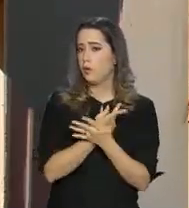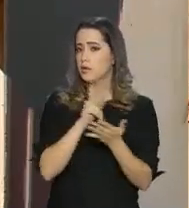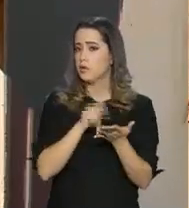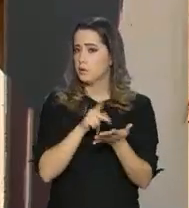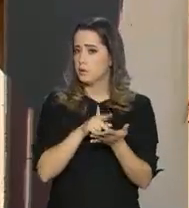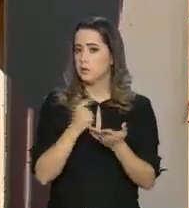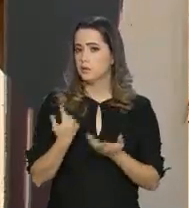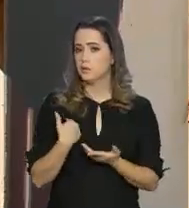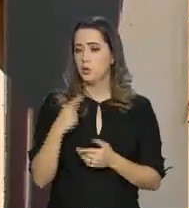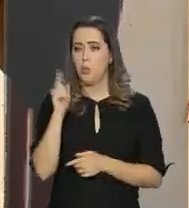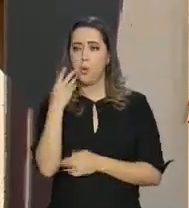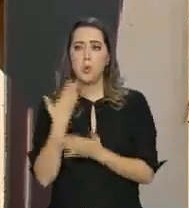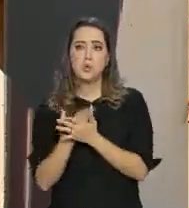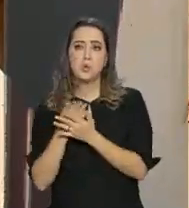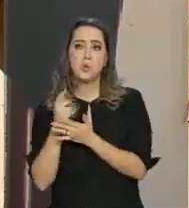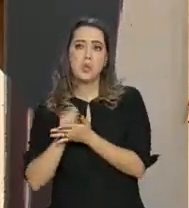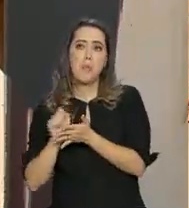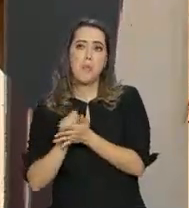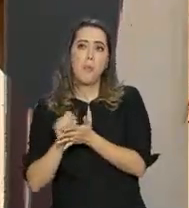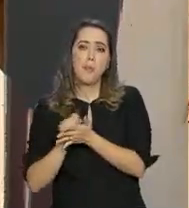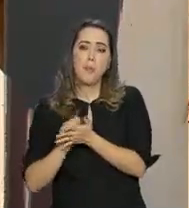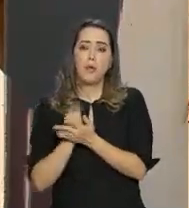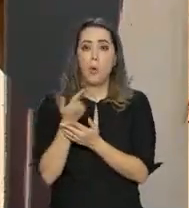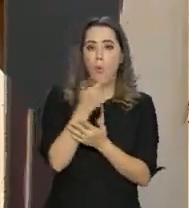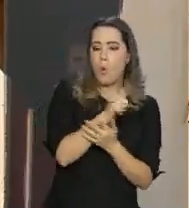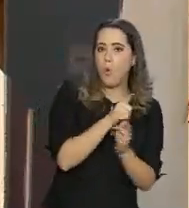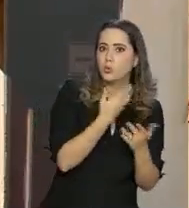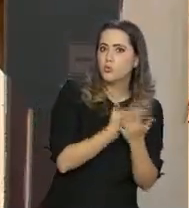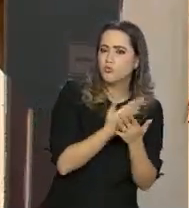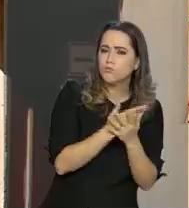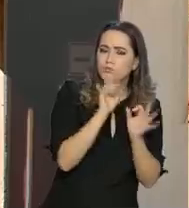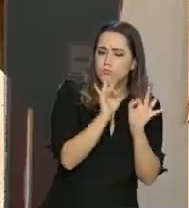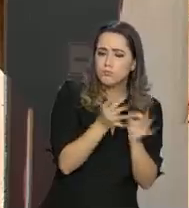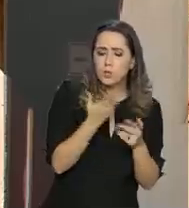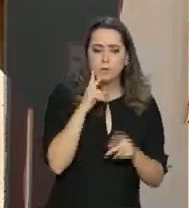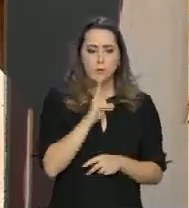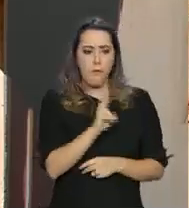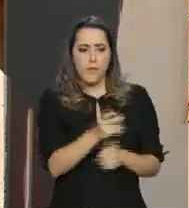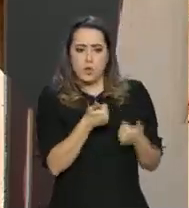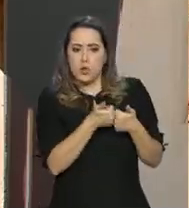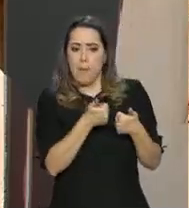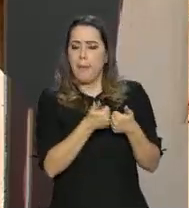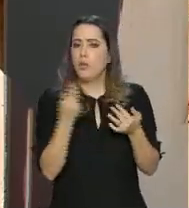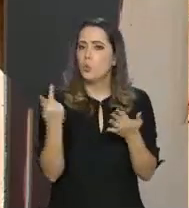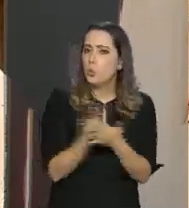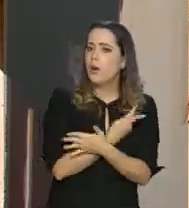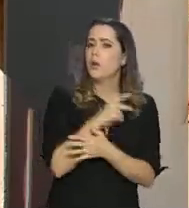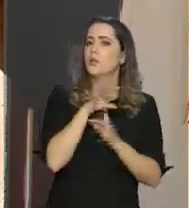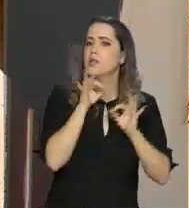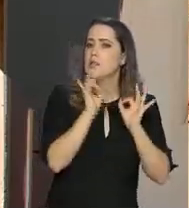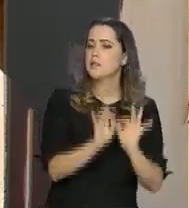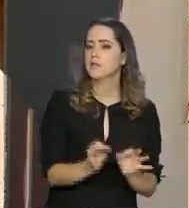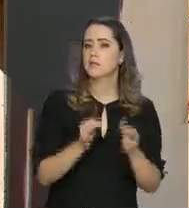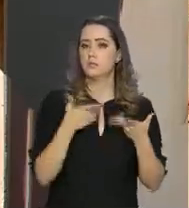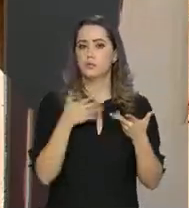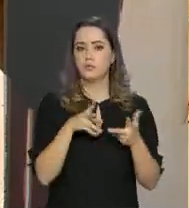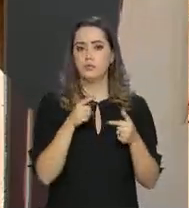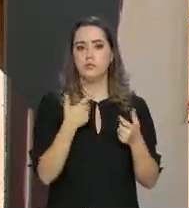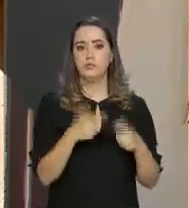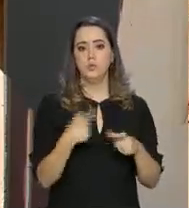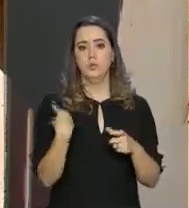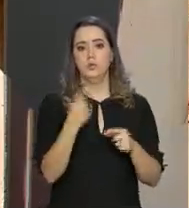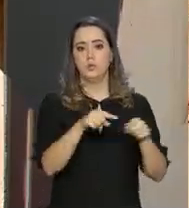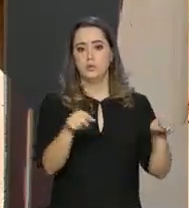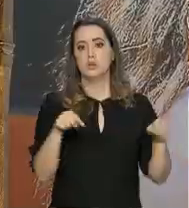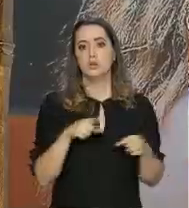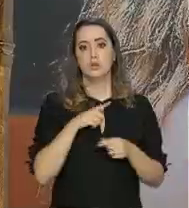Uma coisa é estudar teoria em sala de aula e outra coisa é eles vivenciarem toda essa teoria aqui nesse espaço que nós